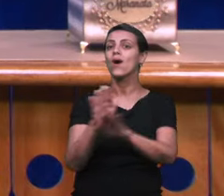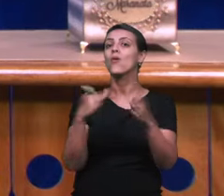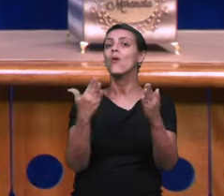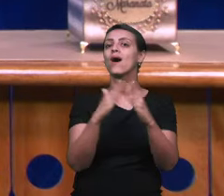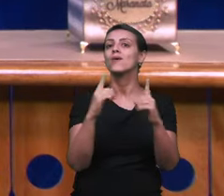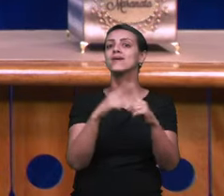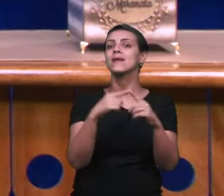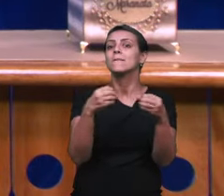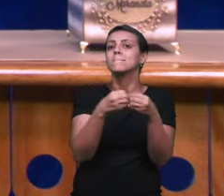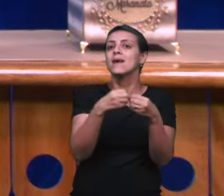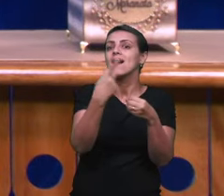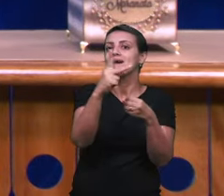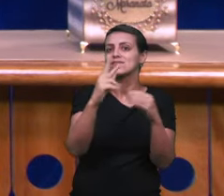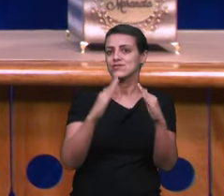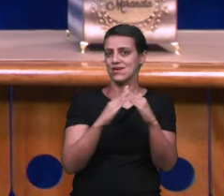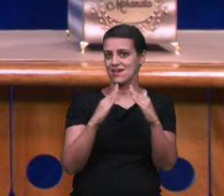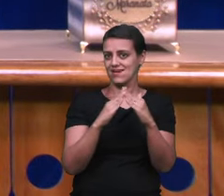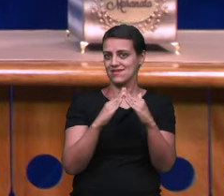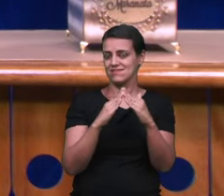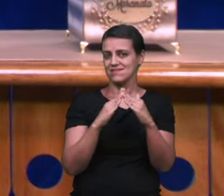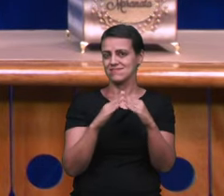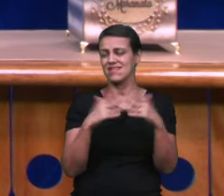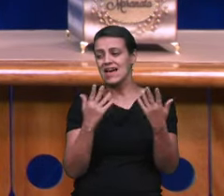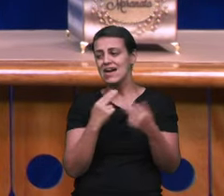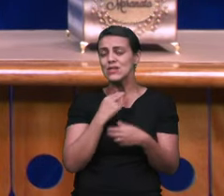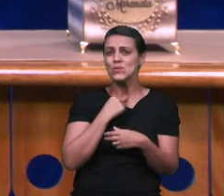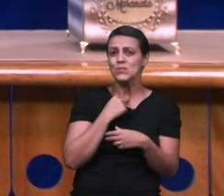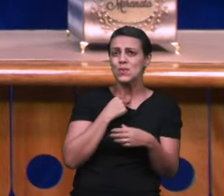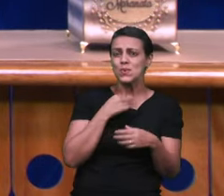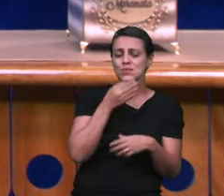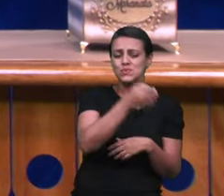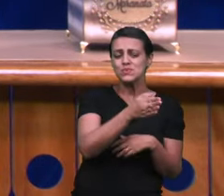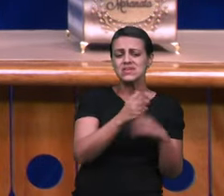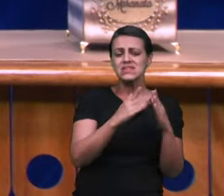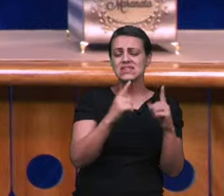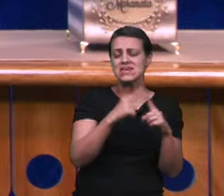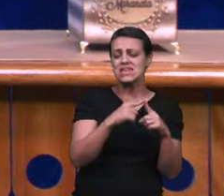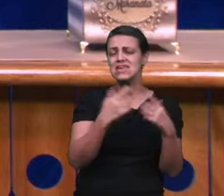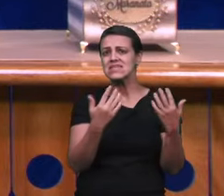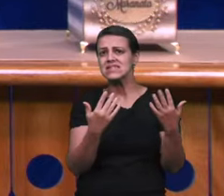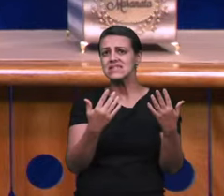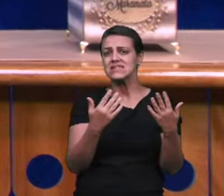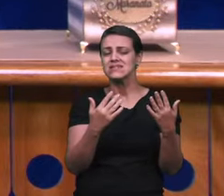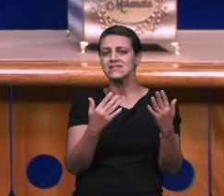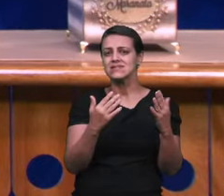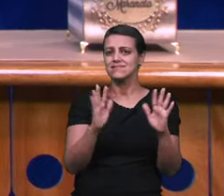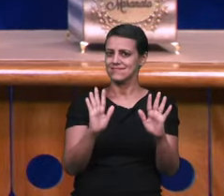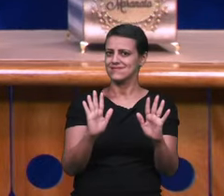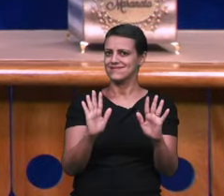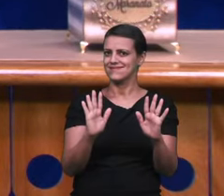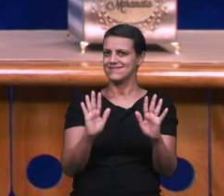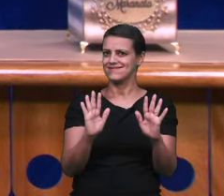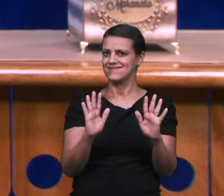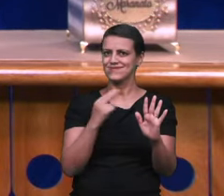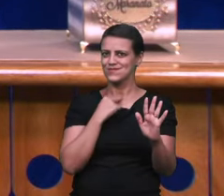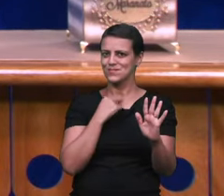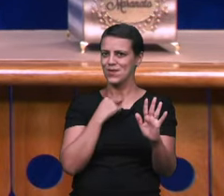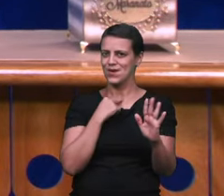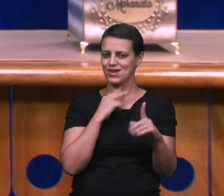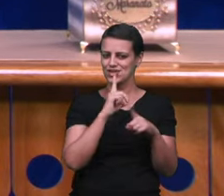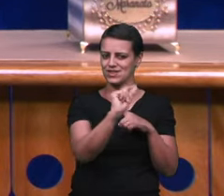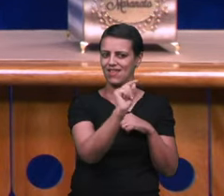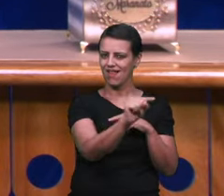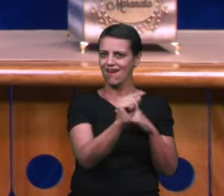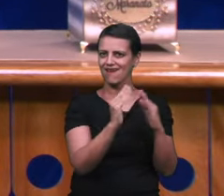da sua casa. Ah, eu não posso por qualquer motivo, eu não tenho condição hoje, eu estou sozinho, sozinha, enfim. Não posso sair de casa,